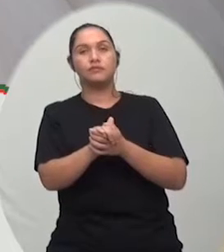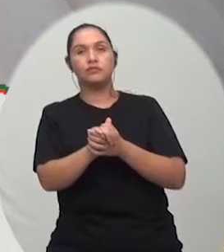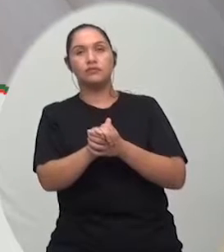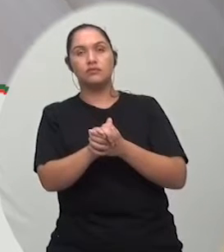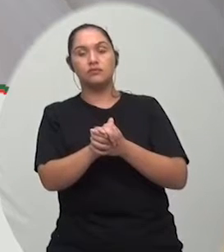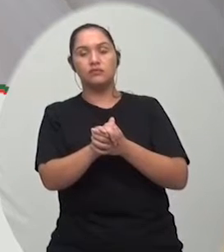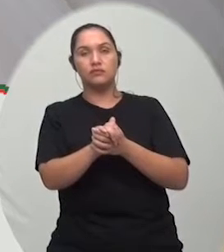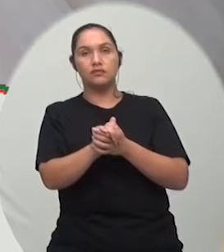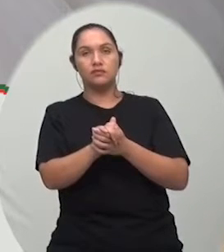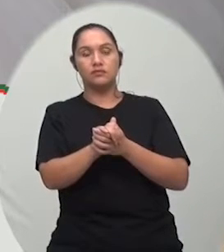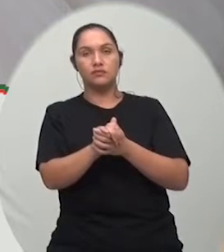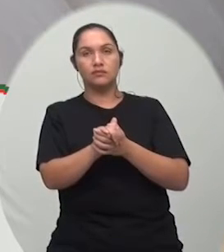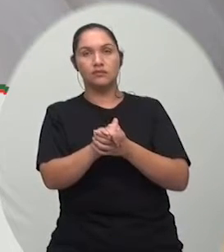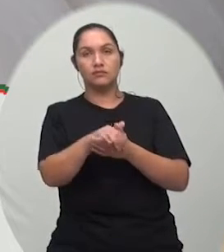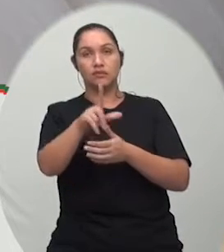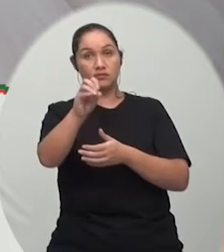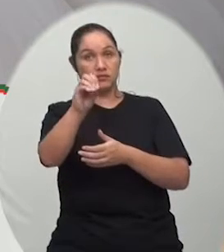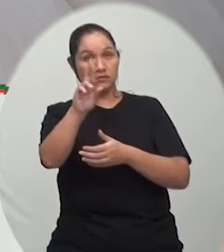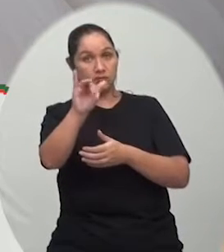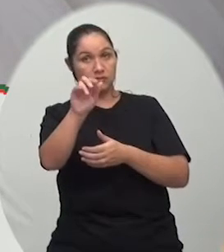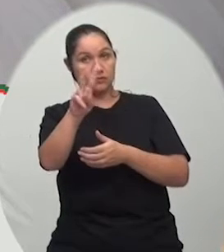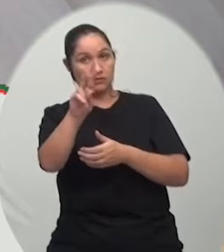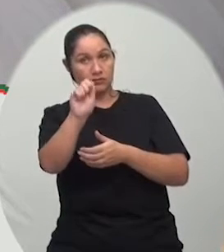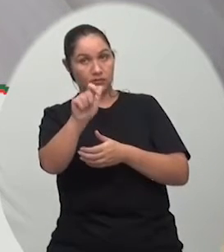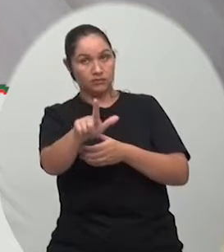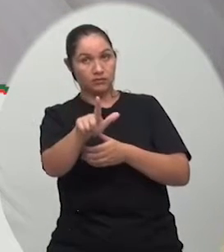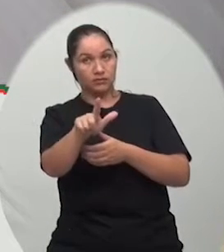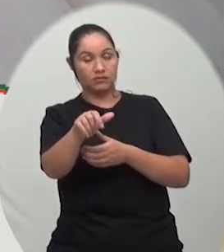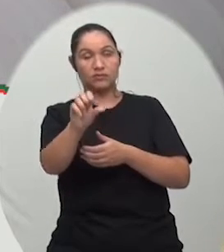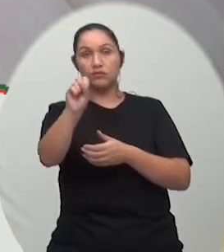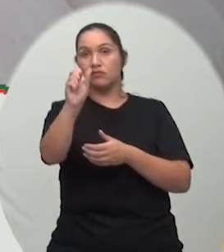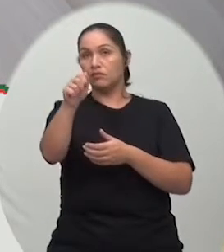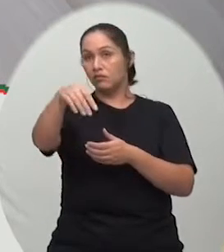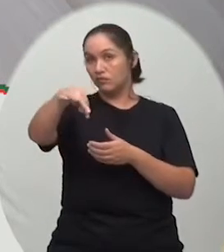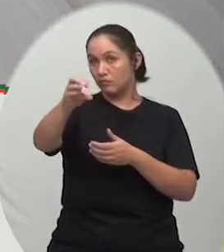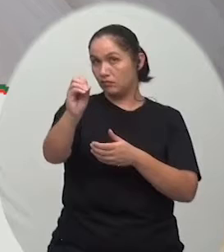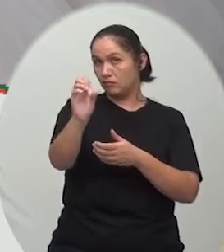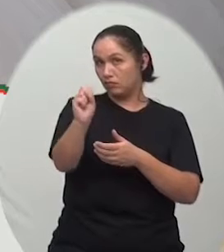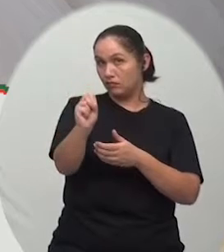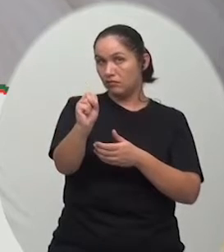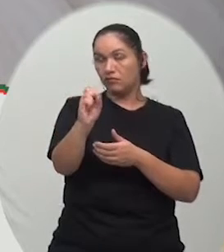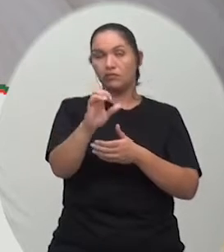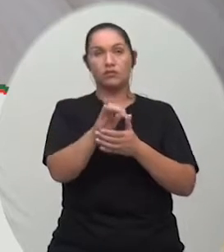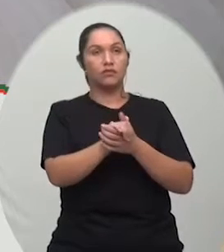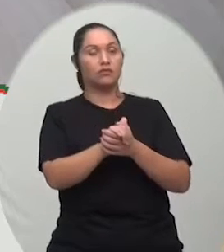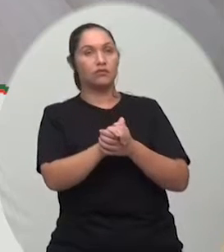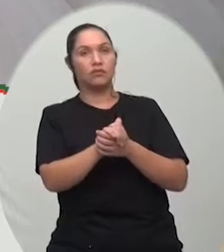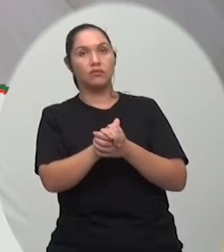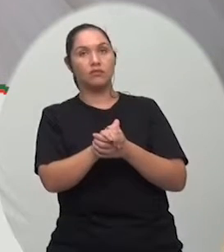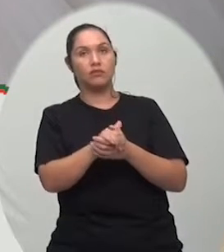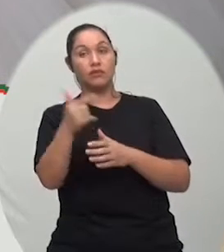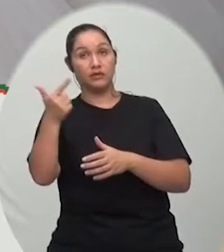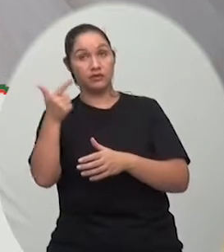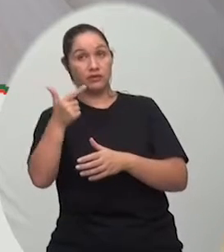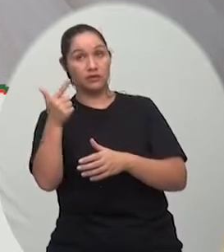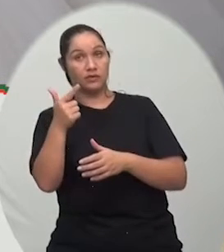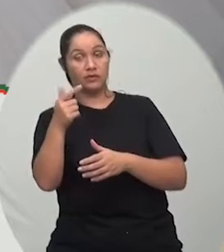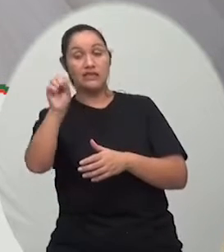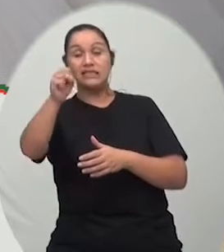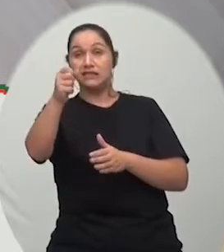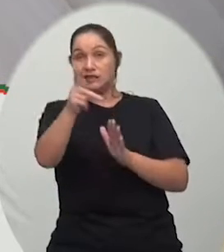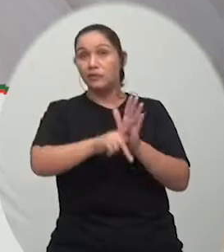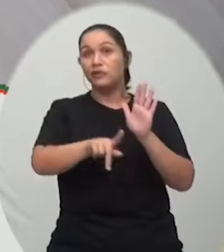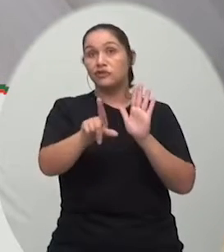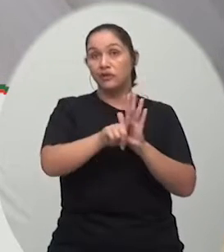Liduino Cardoso da Silva, Lorival da Silva, Santo Campos e Clóvis de Souza. Segundo, caso positivo,